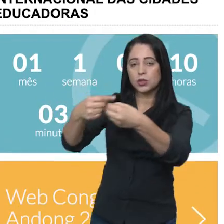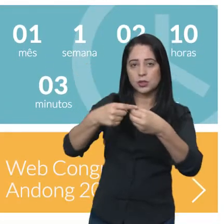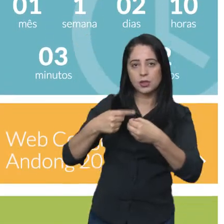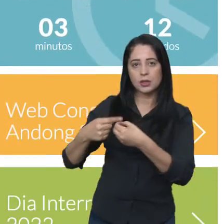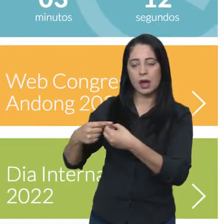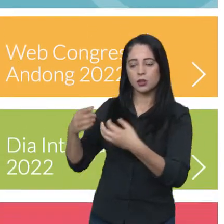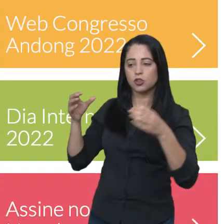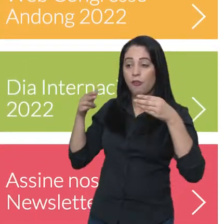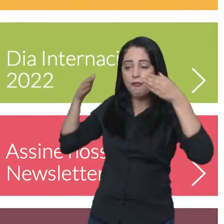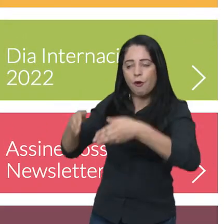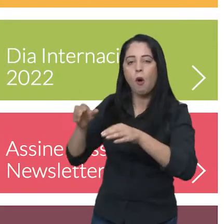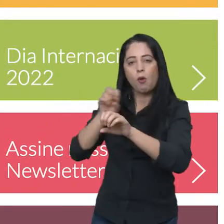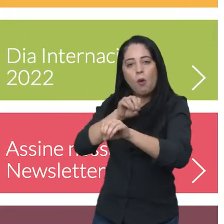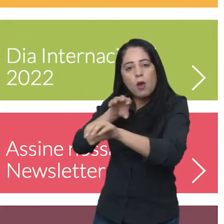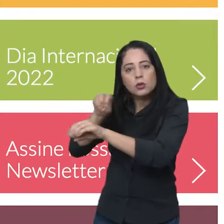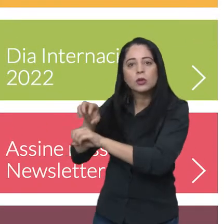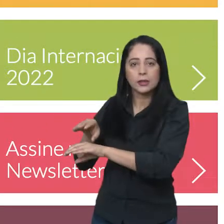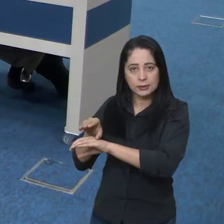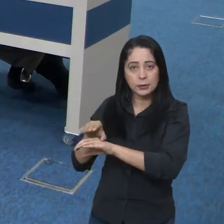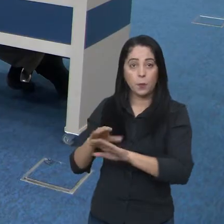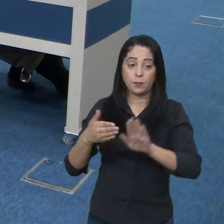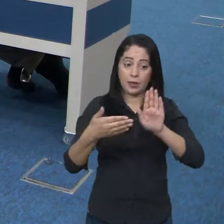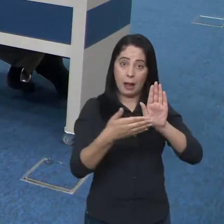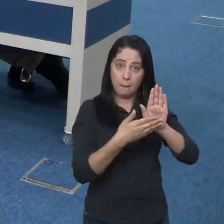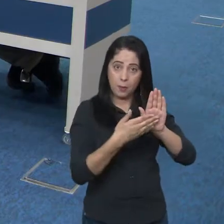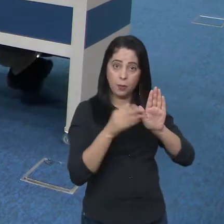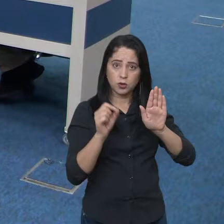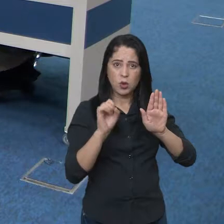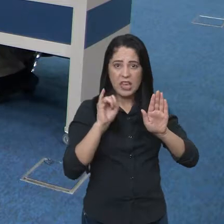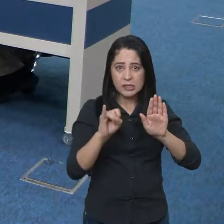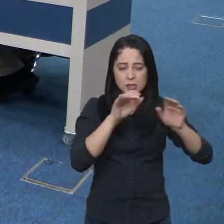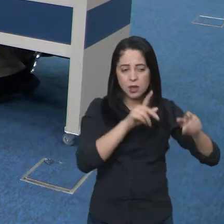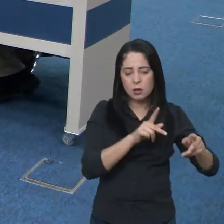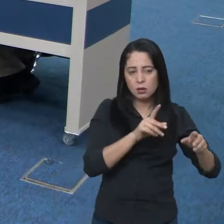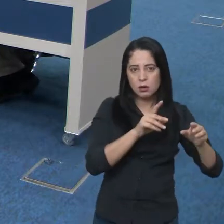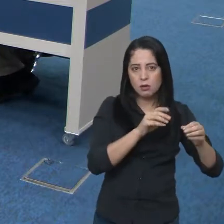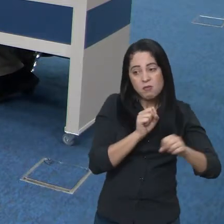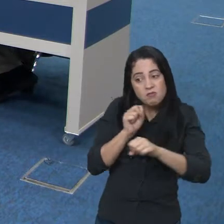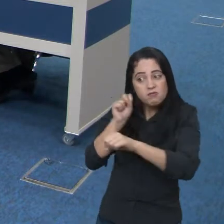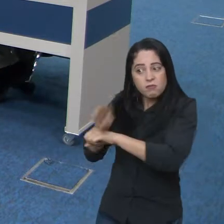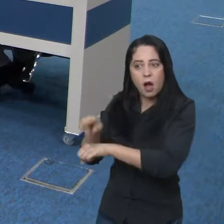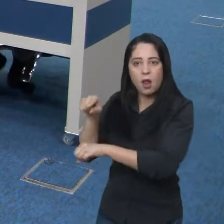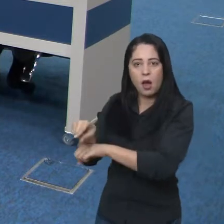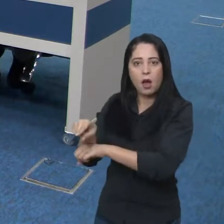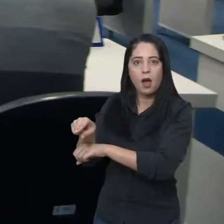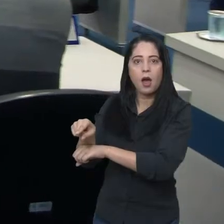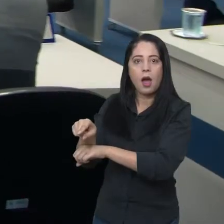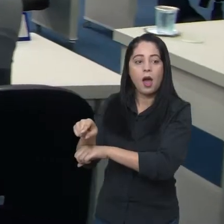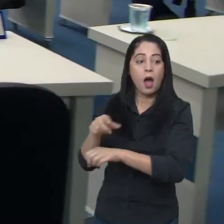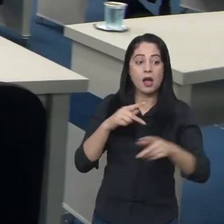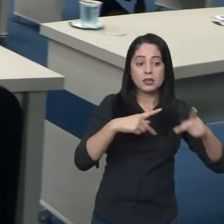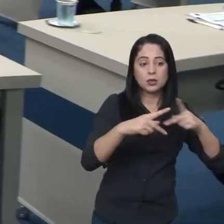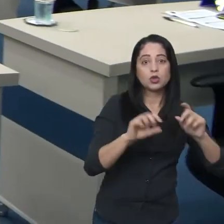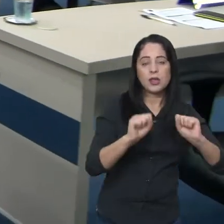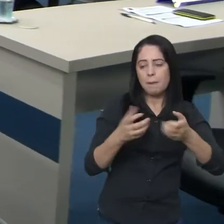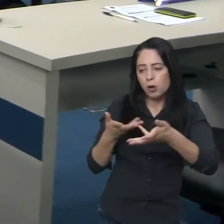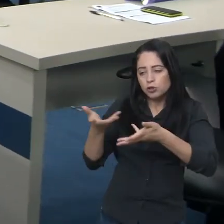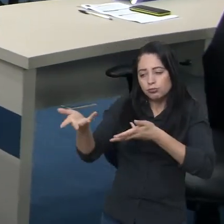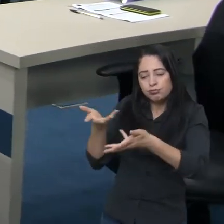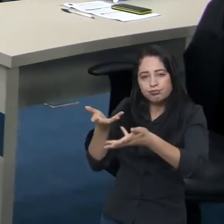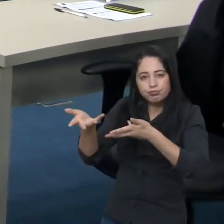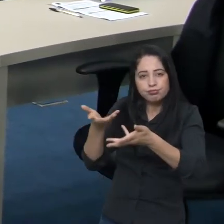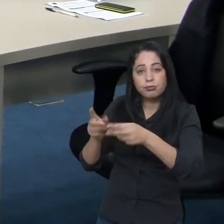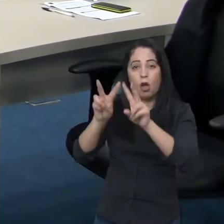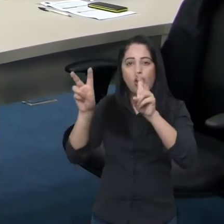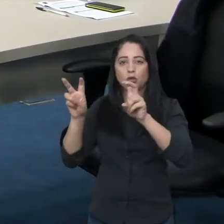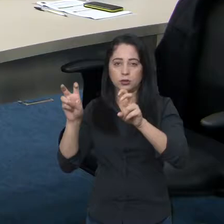Associação Internacional das Cidades Educadoras. De acordo com a proposta, ao se filiar à associação, o município pode manter políticas